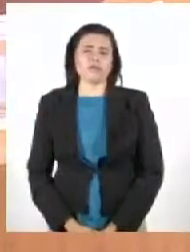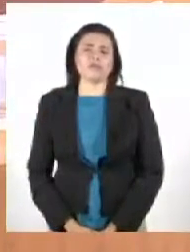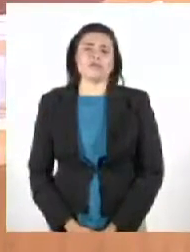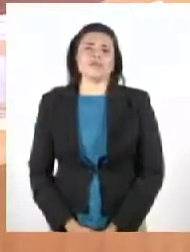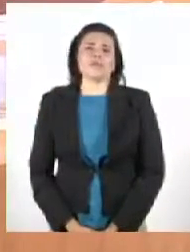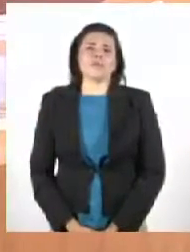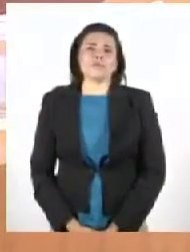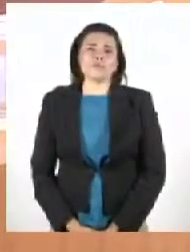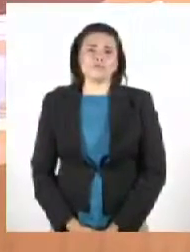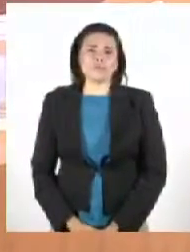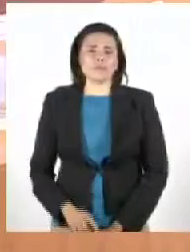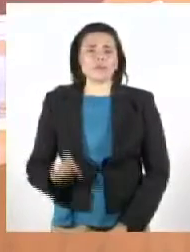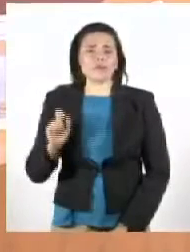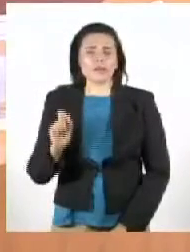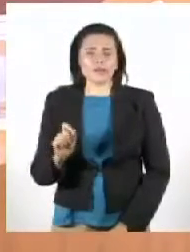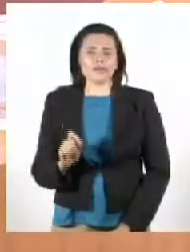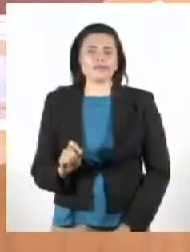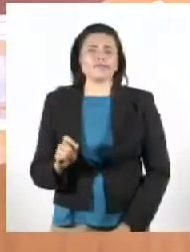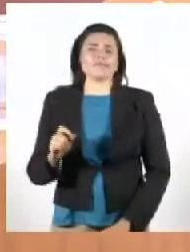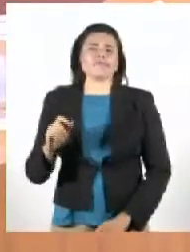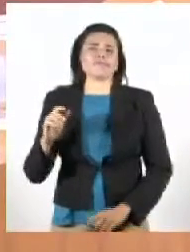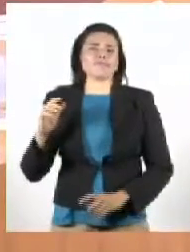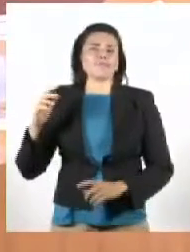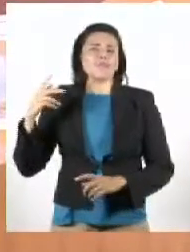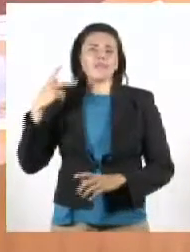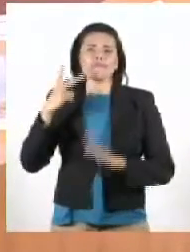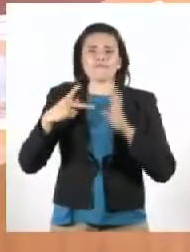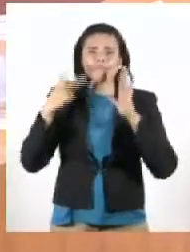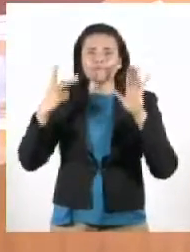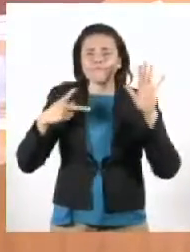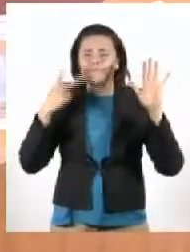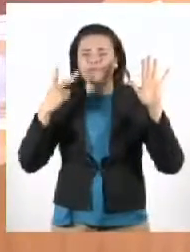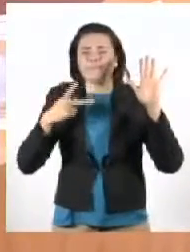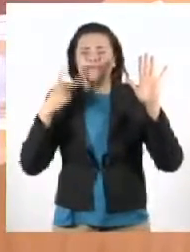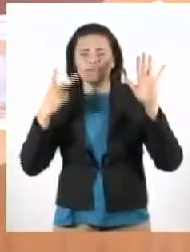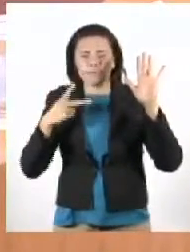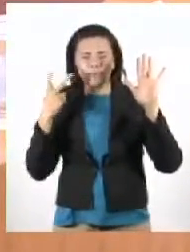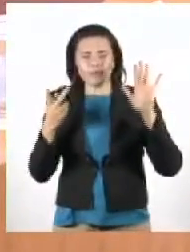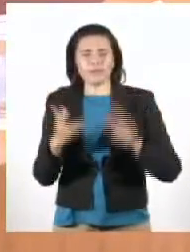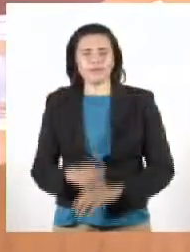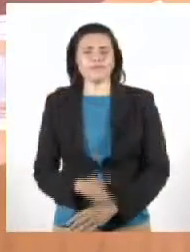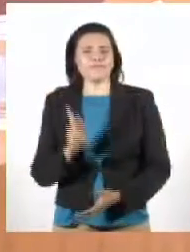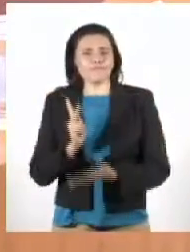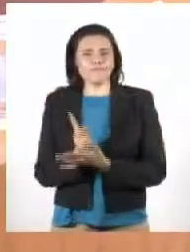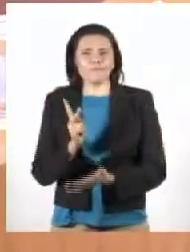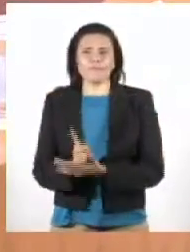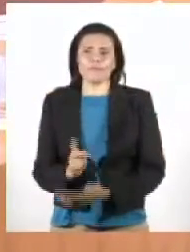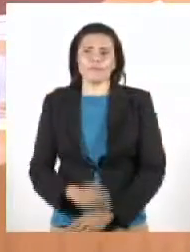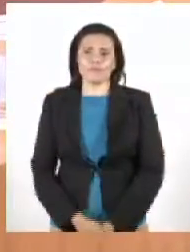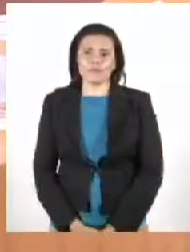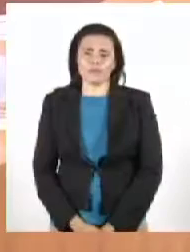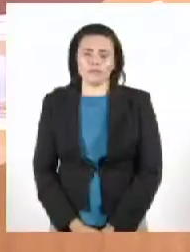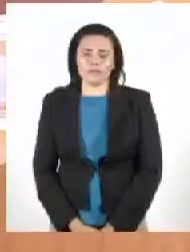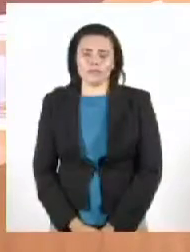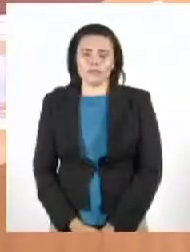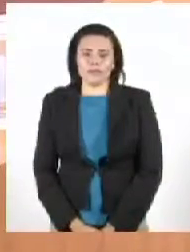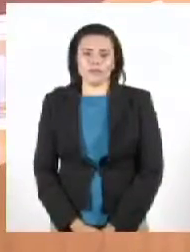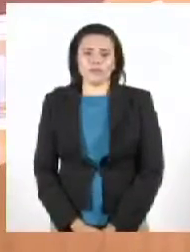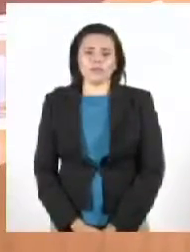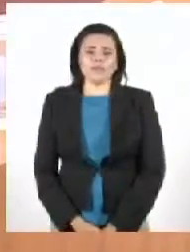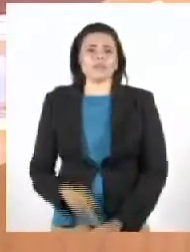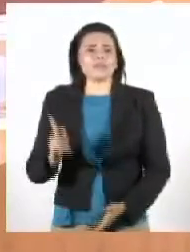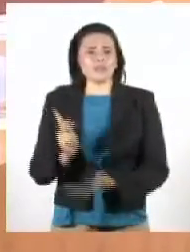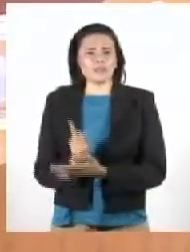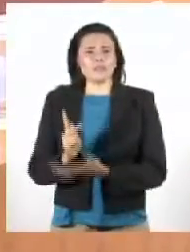Rosiana Sarney. Foi muito responsável pela eleição de Flávio Dino. Então, merece 100% da